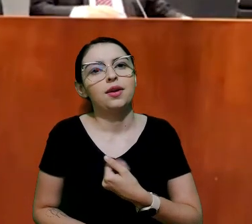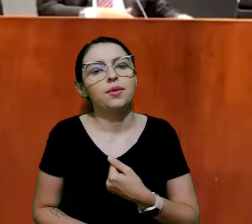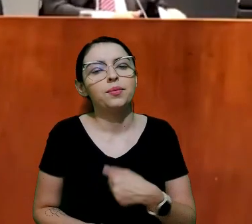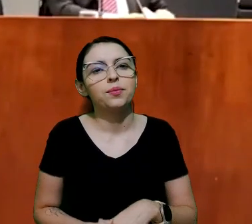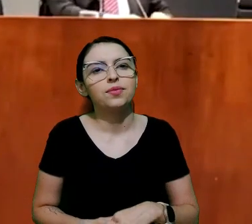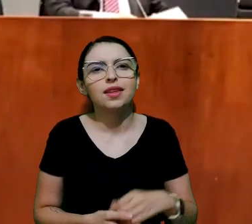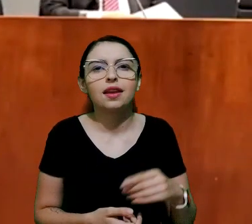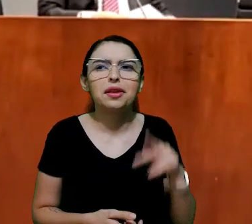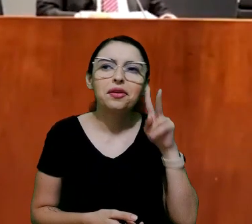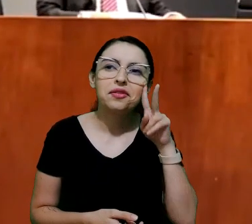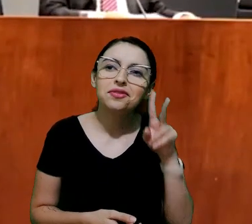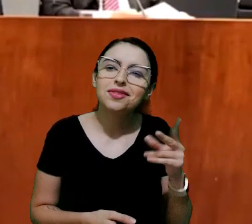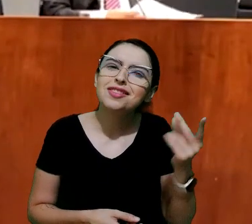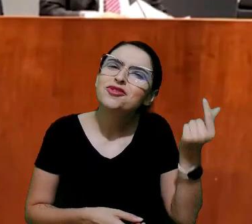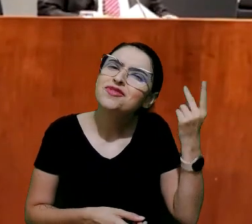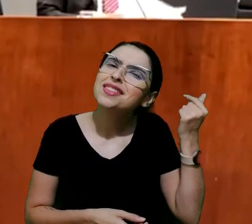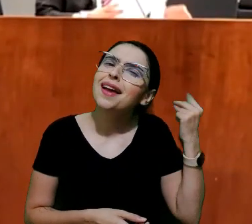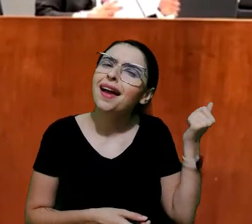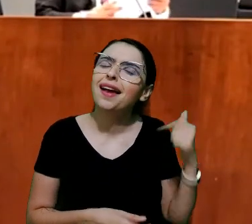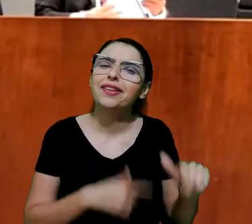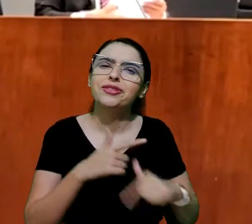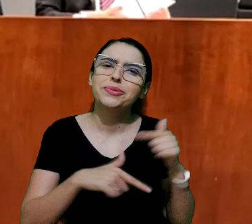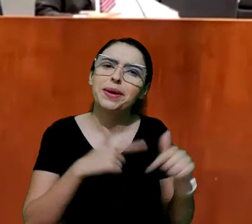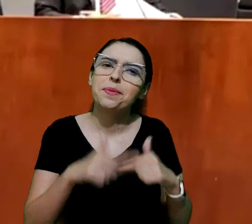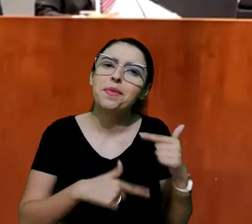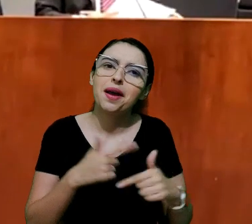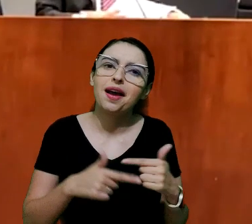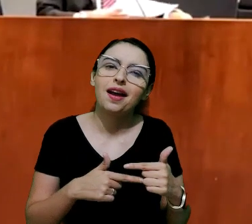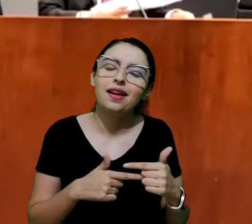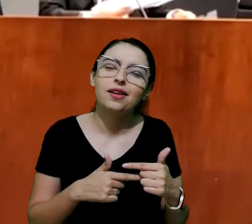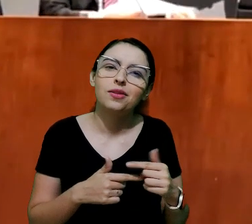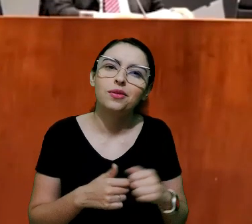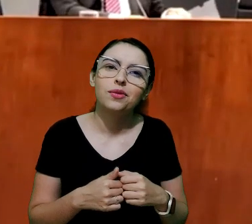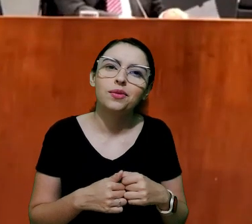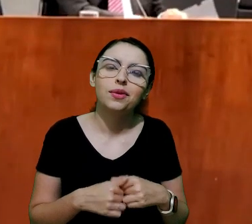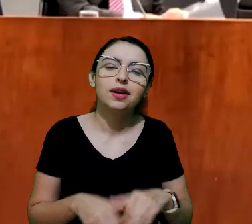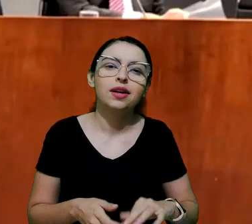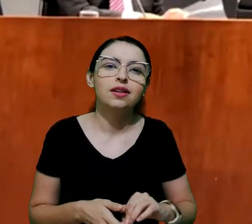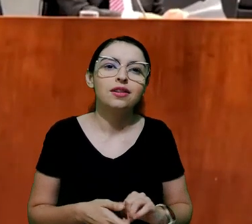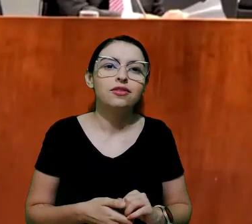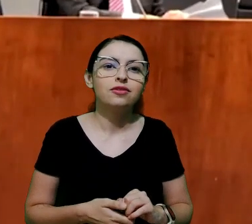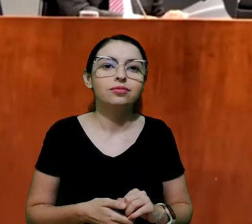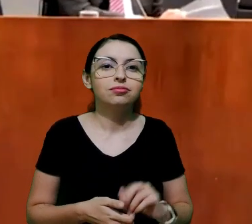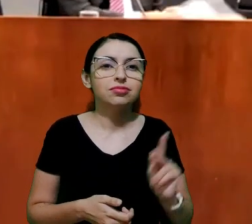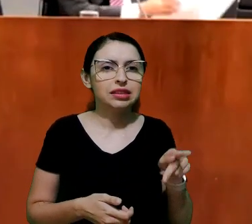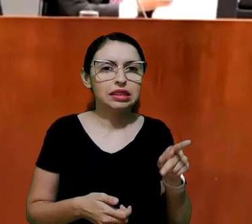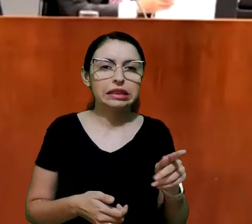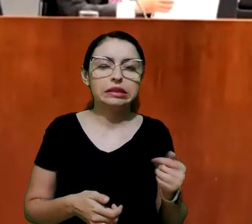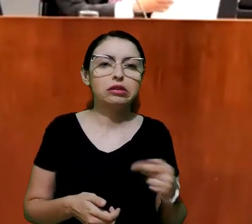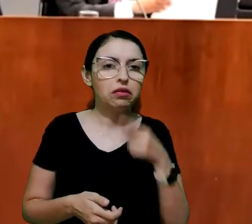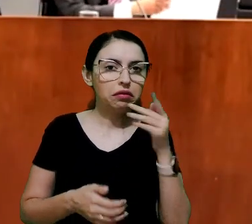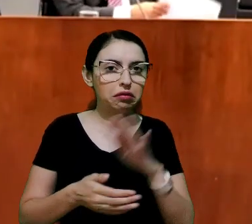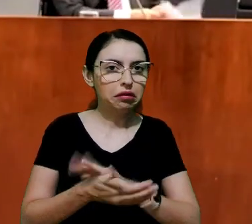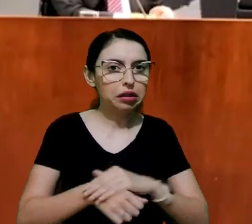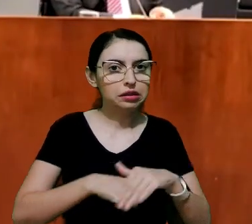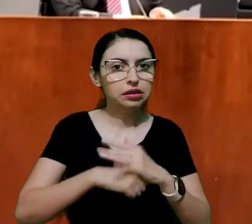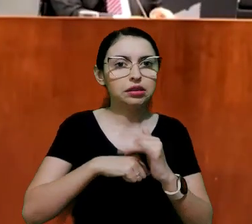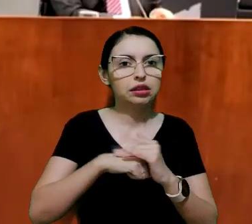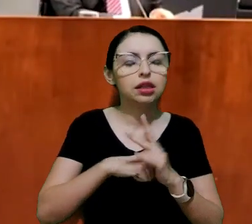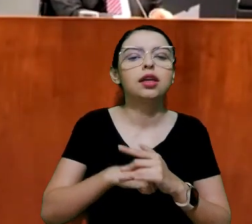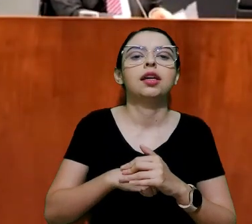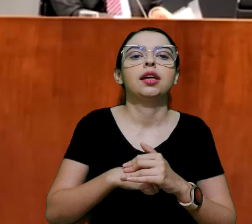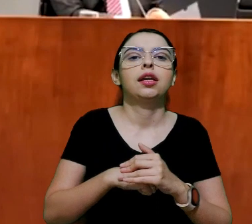bastante tempo. E até essa telefone do Antônio Roberto, eu almocei com ele outro dia, também não via há bastante tempo.